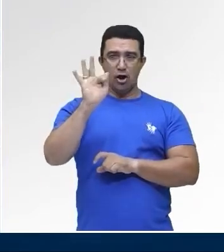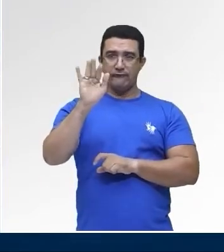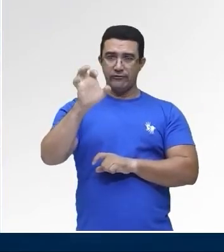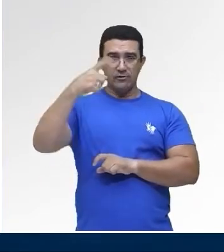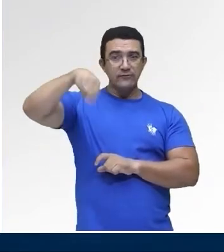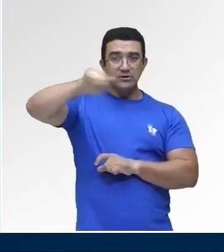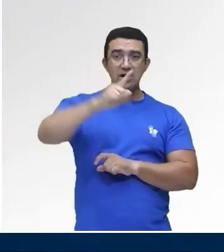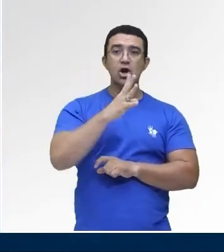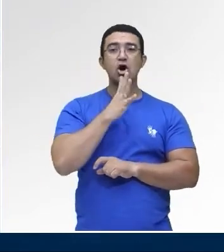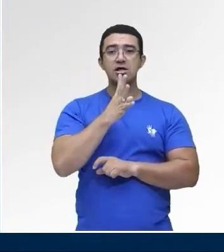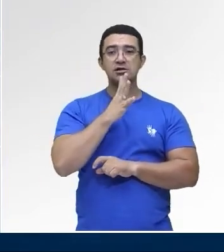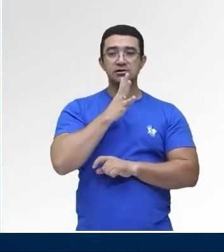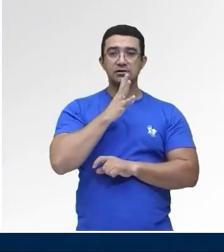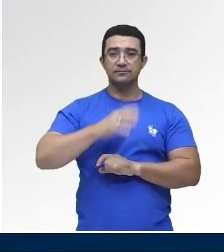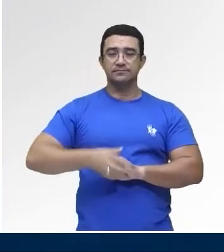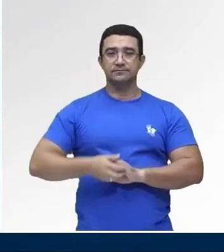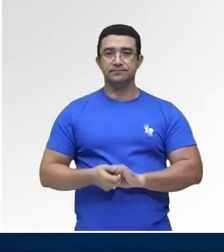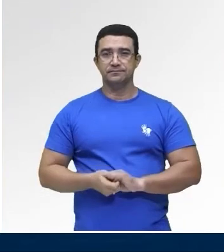Conhecerem que